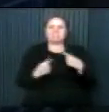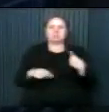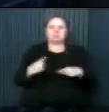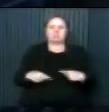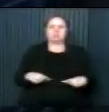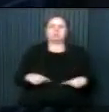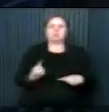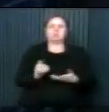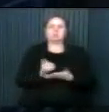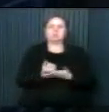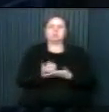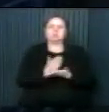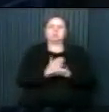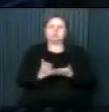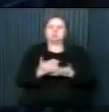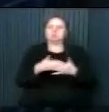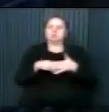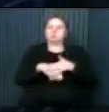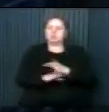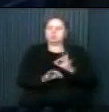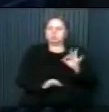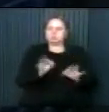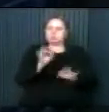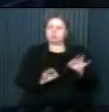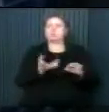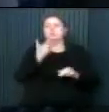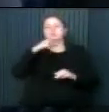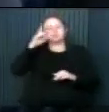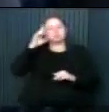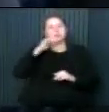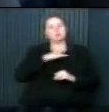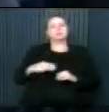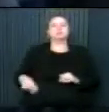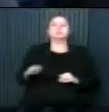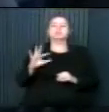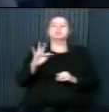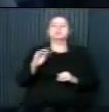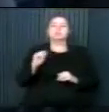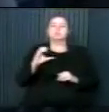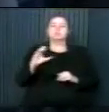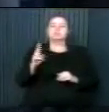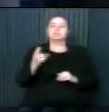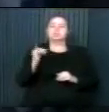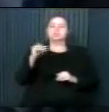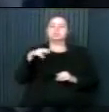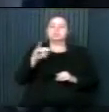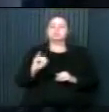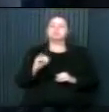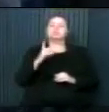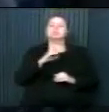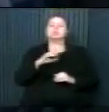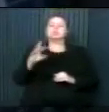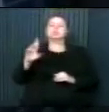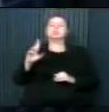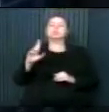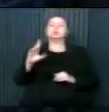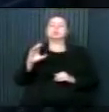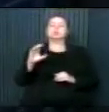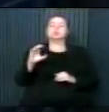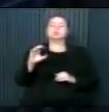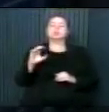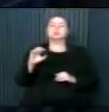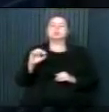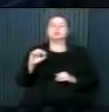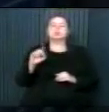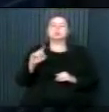os depósitos judiciais, excelentíssimo senhor ministro Edson Fachin, doutor Odim Brandão Ferreira,